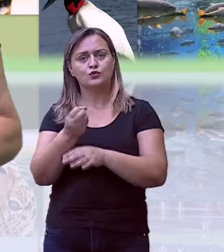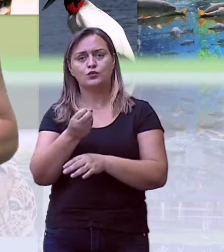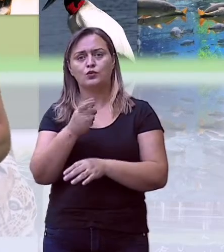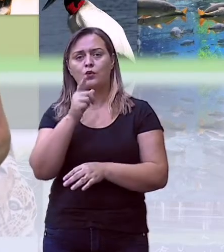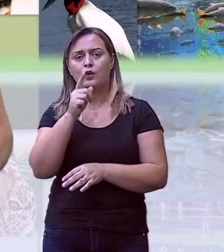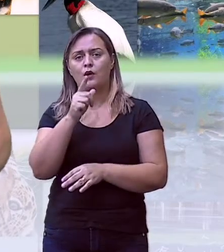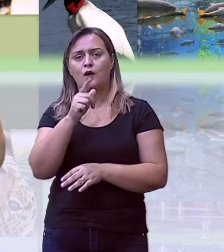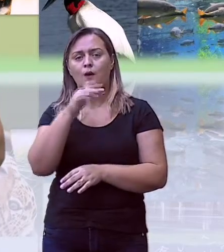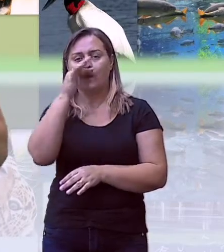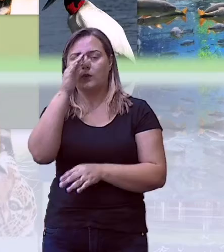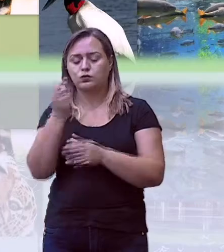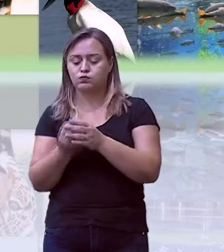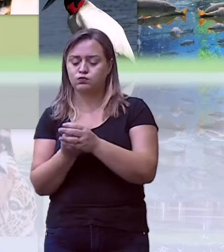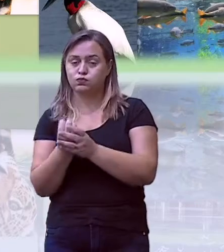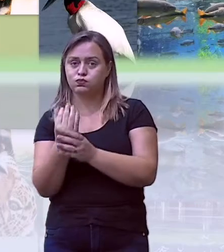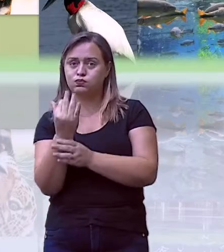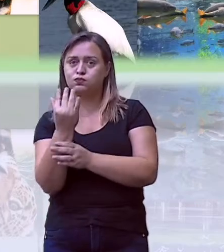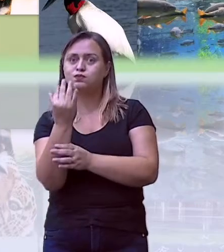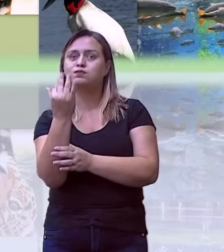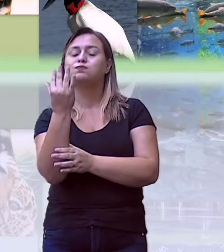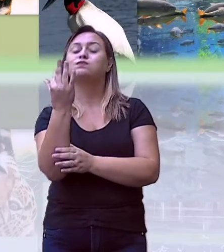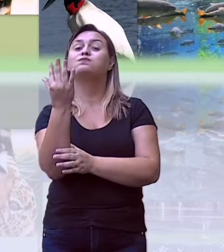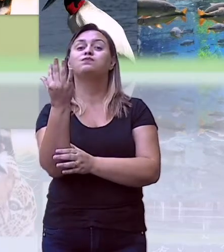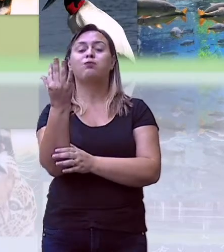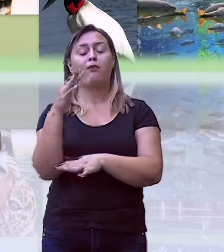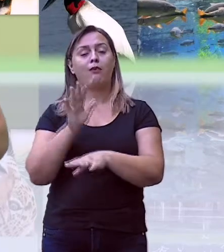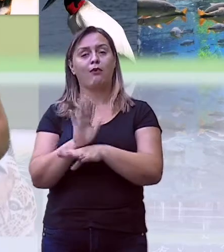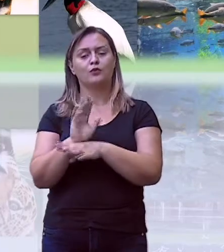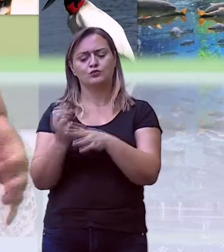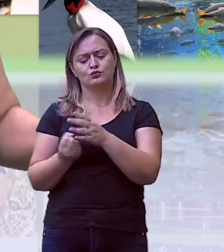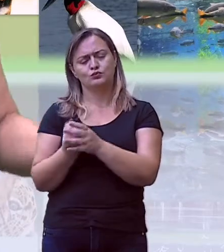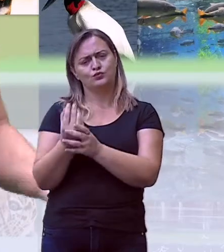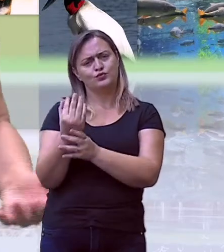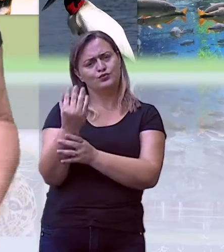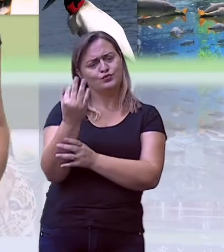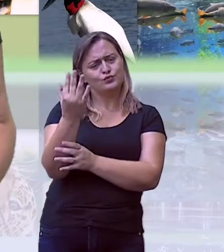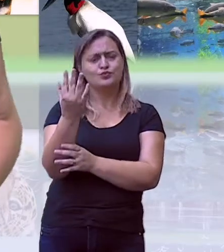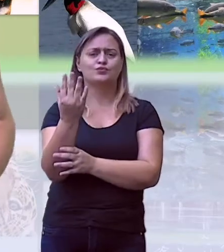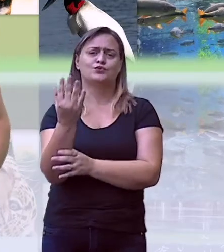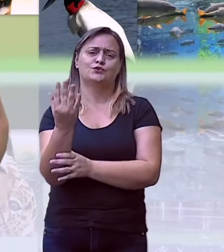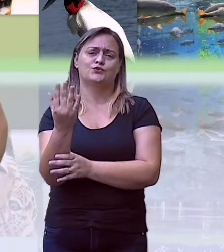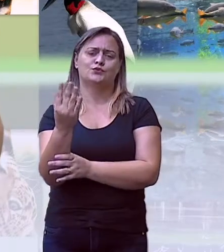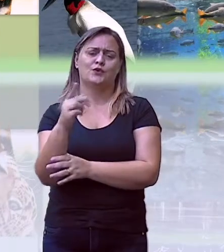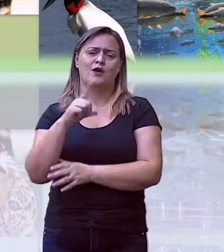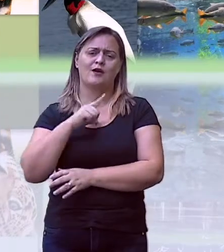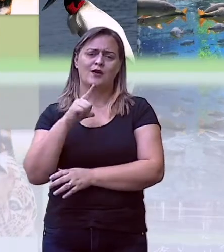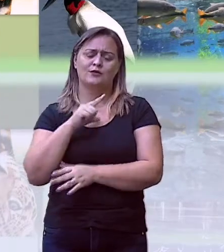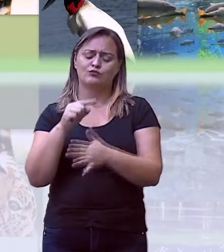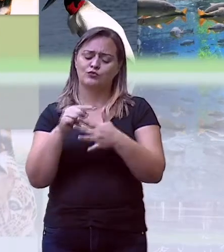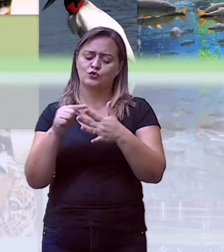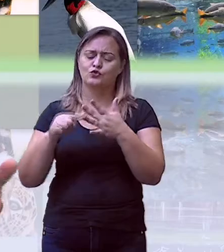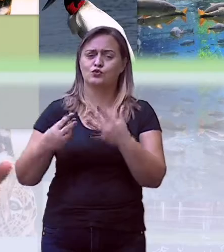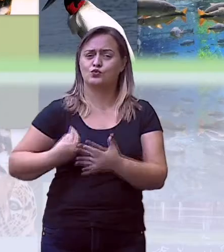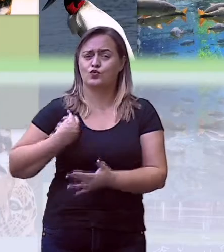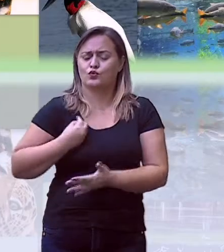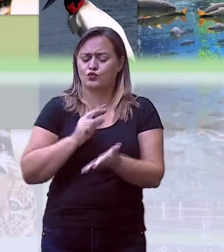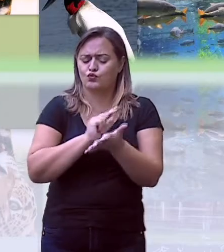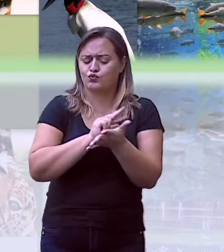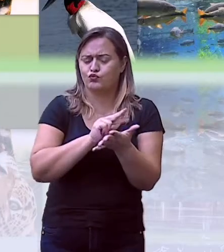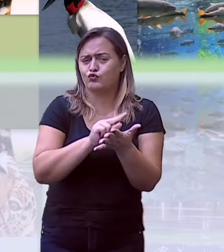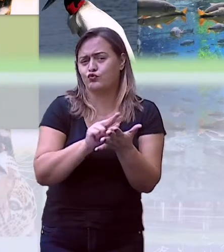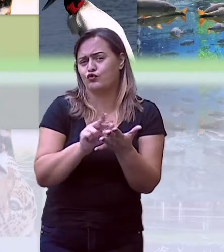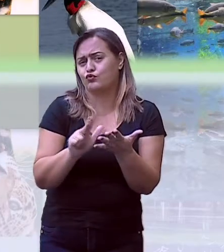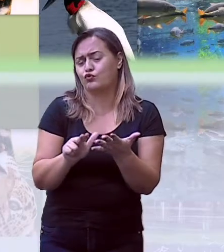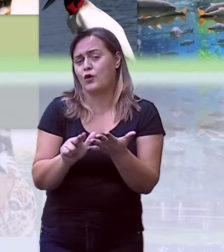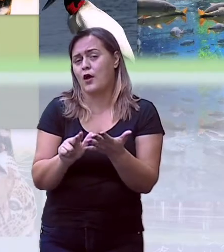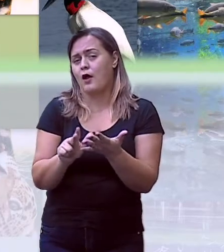O Pantanal é riquíssimo em formas de vida e, portanto, é de muito interesse para as